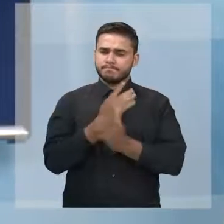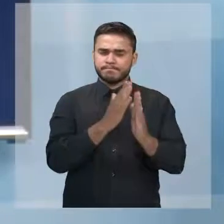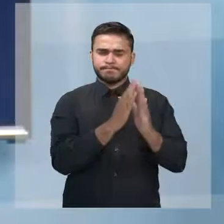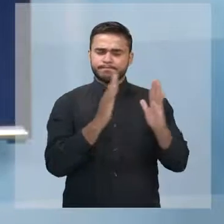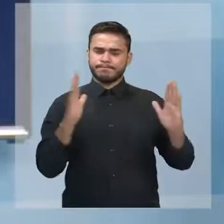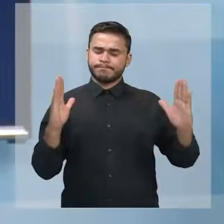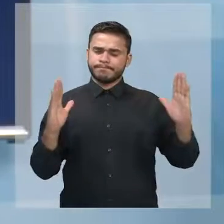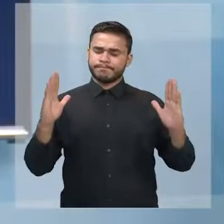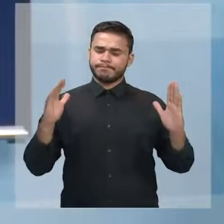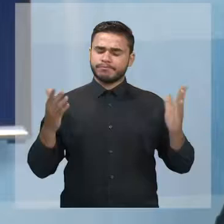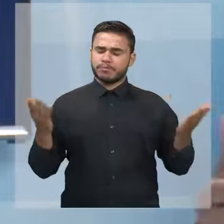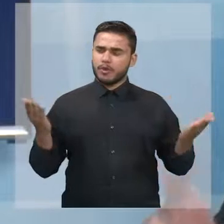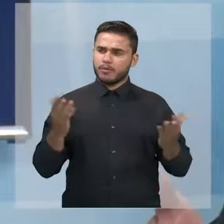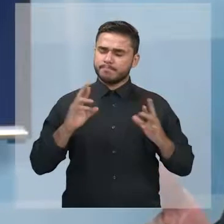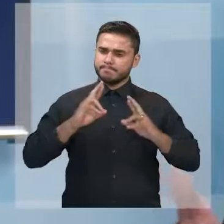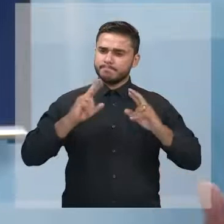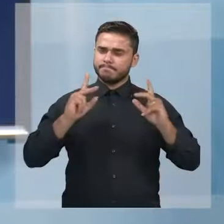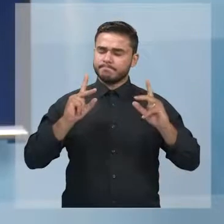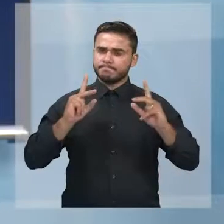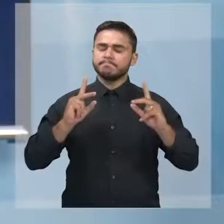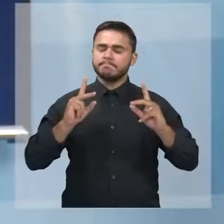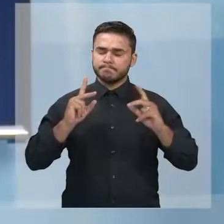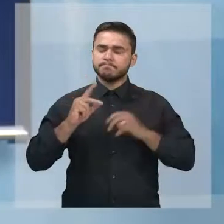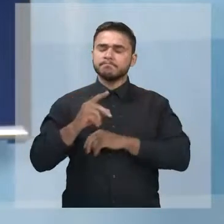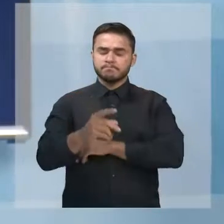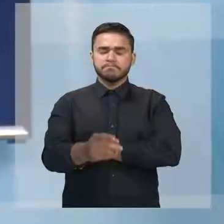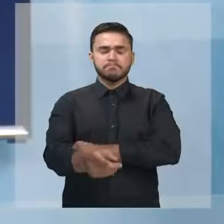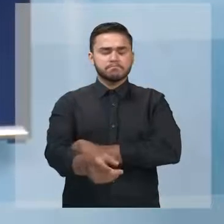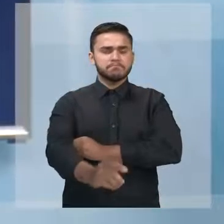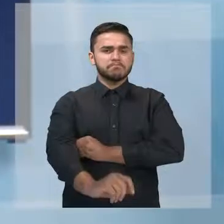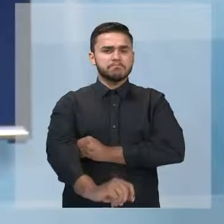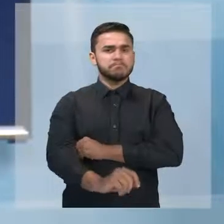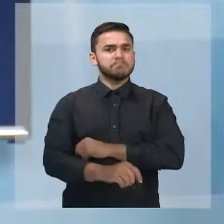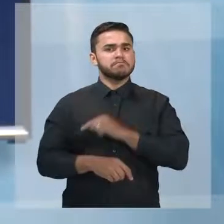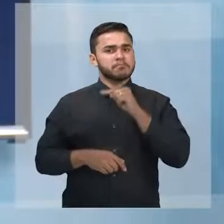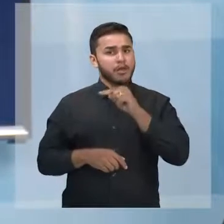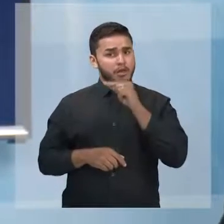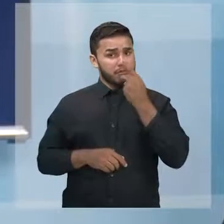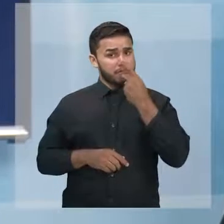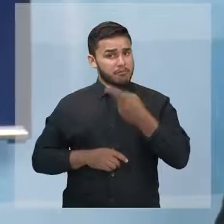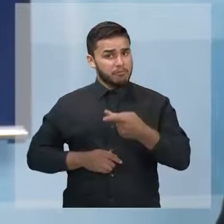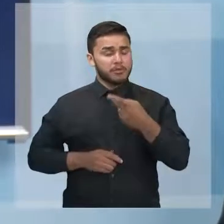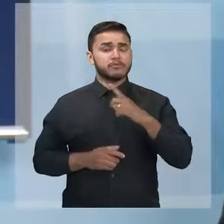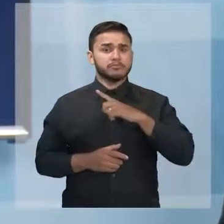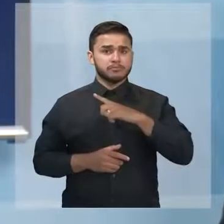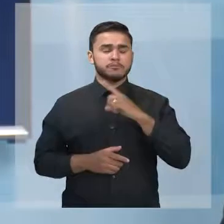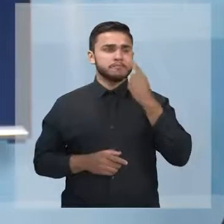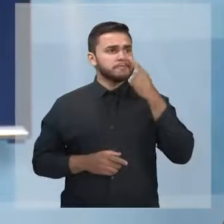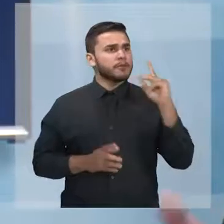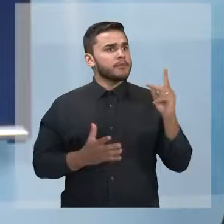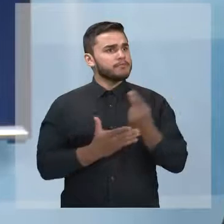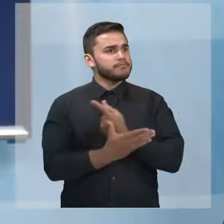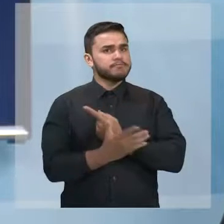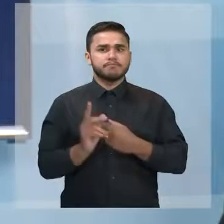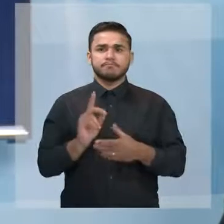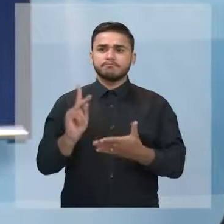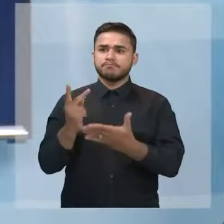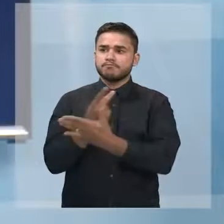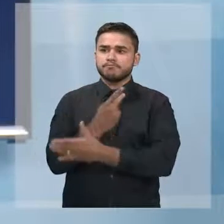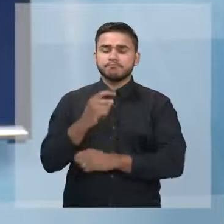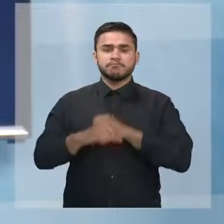estranhos. Confirma-se a afirmação do ministro alguns episódios de que temos